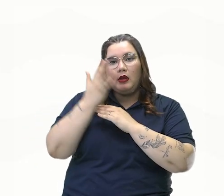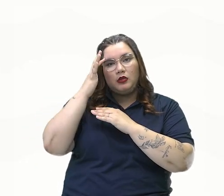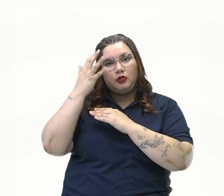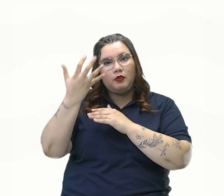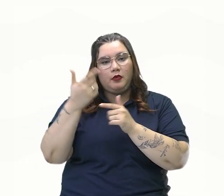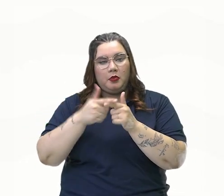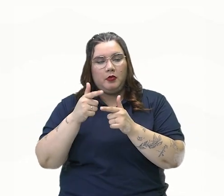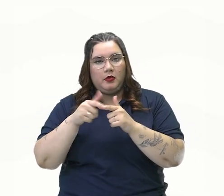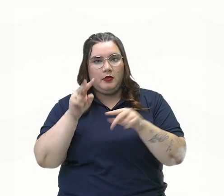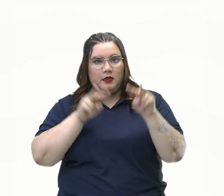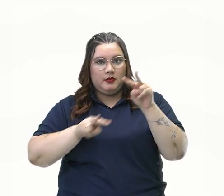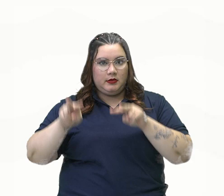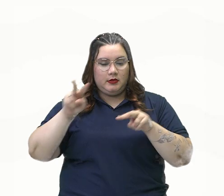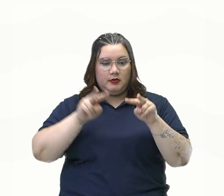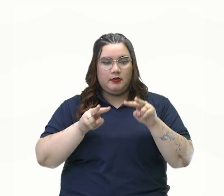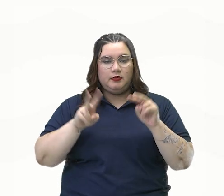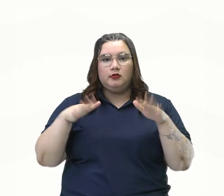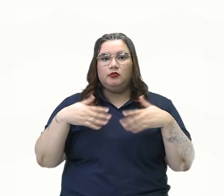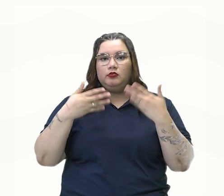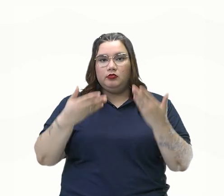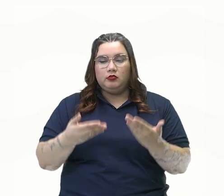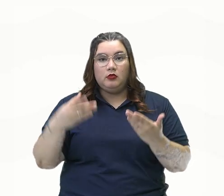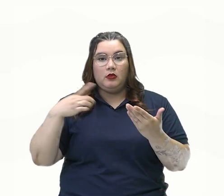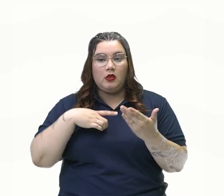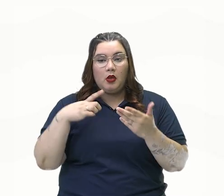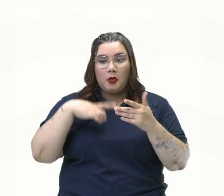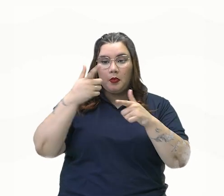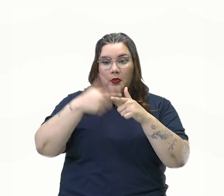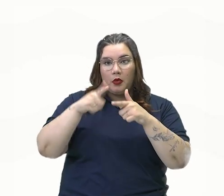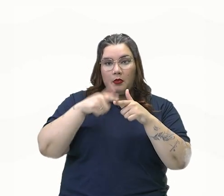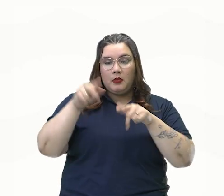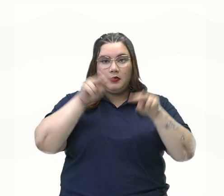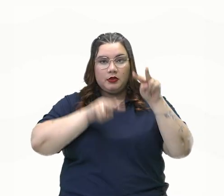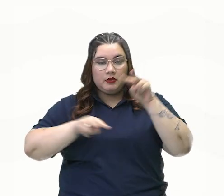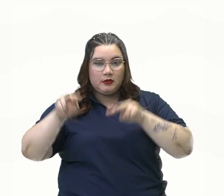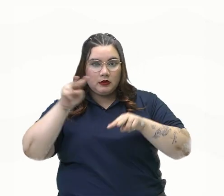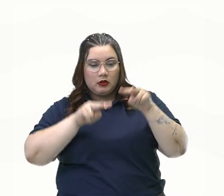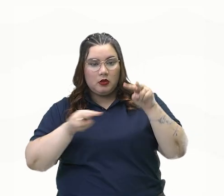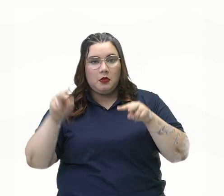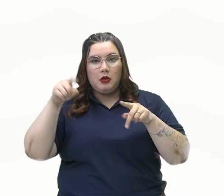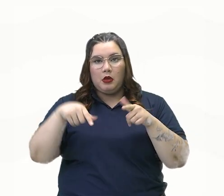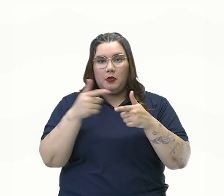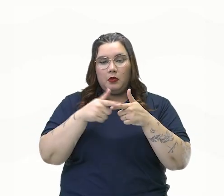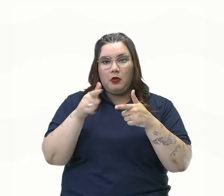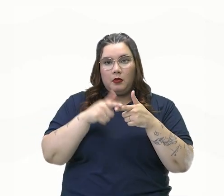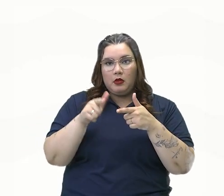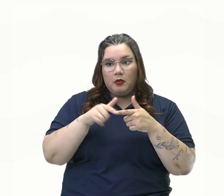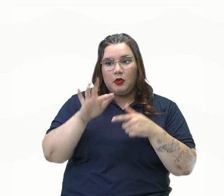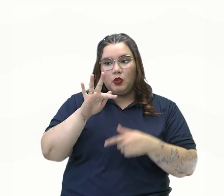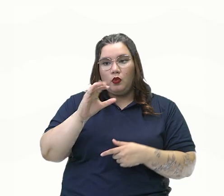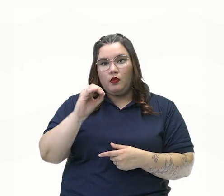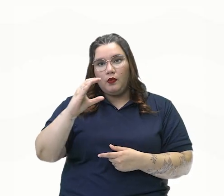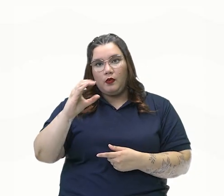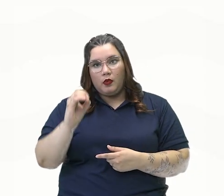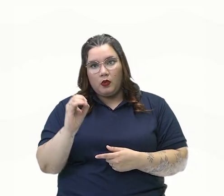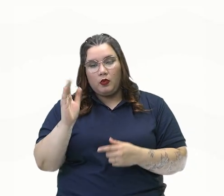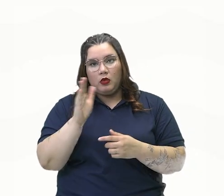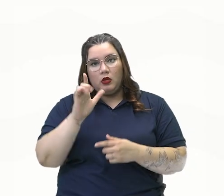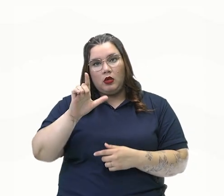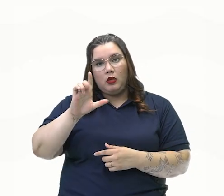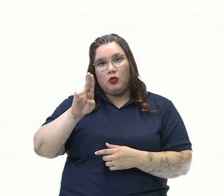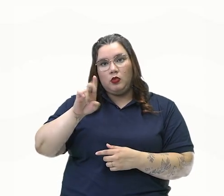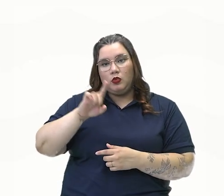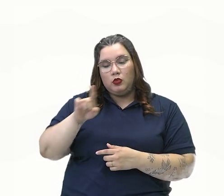visão. Então, a gente tem defeitos da visão, que são problemas com a focalização da luz, né, que não